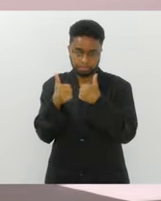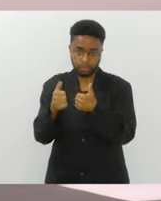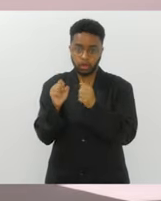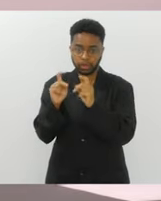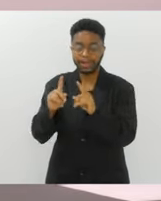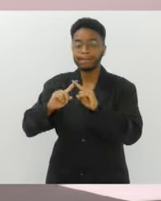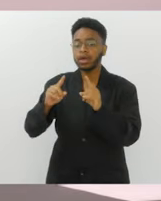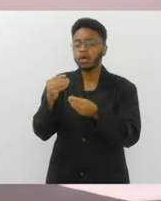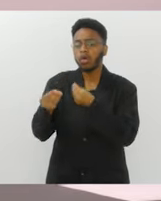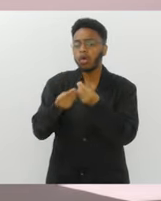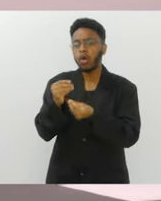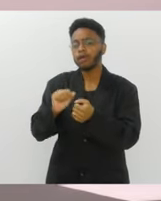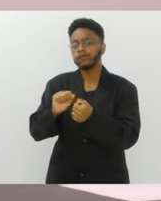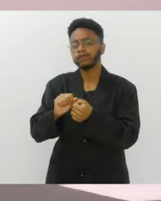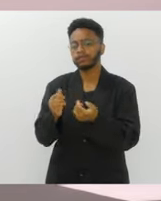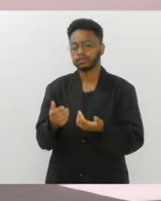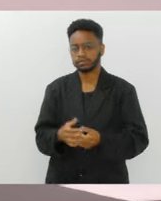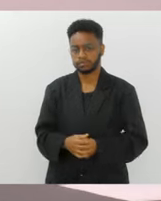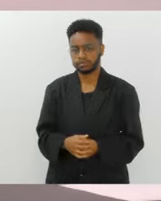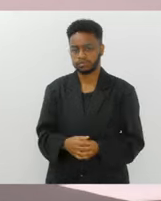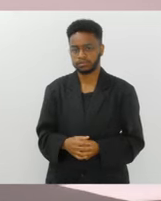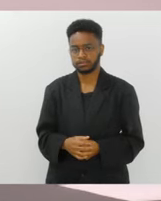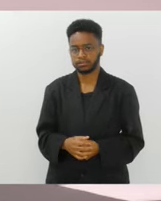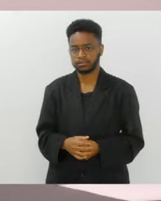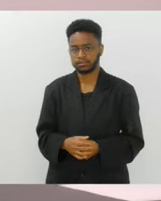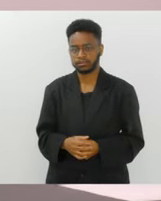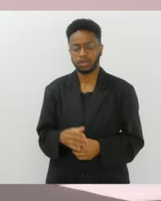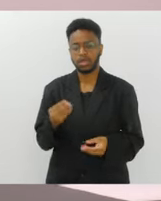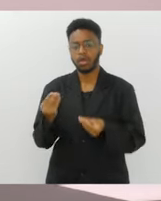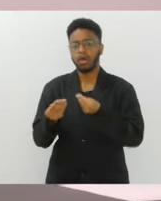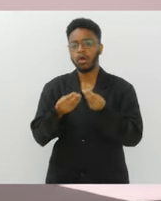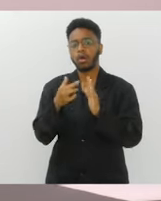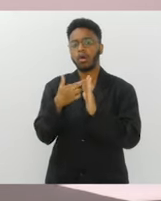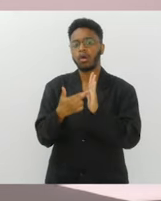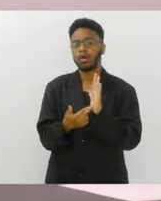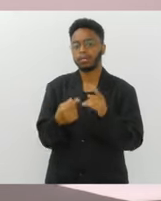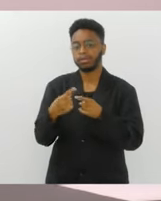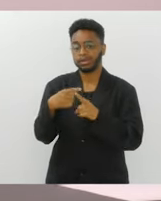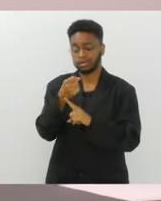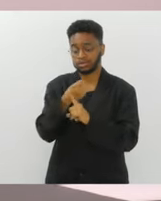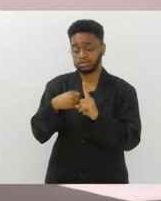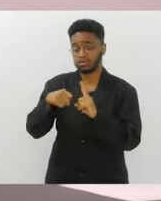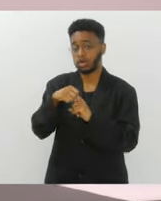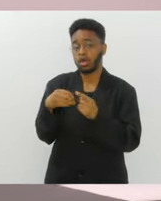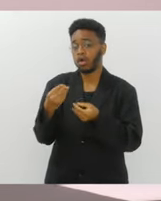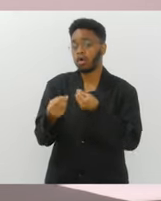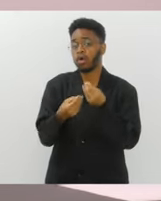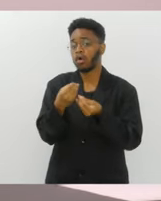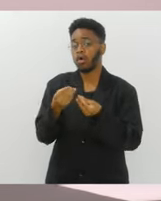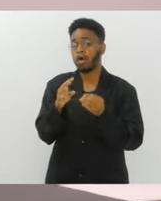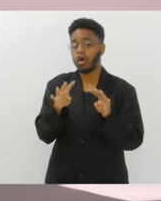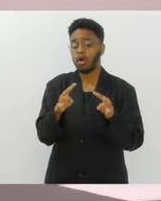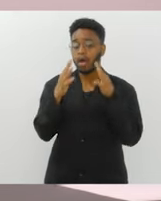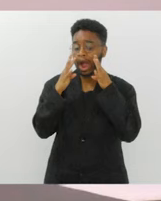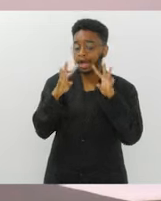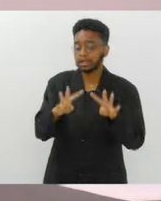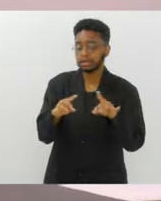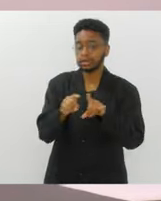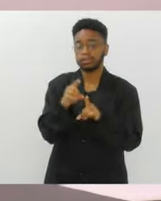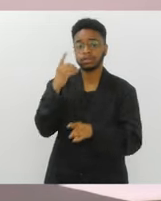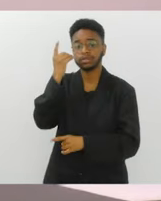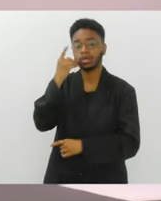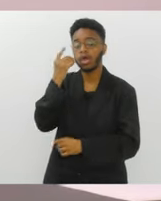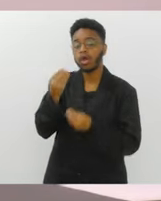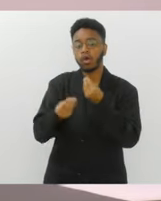mas como é que vai ser, então? Em que balizas a sociedade civil, como ela vai ser escutada? Os parlamentares, como